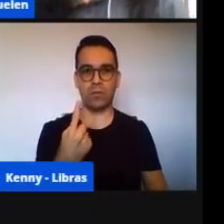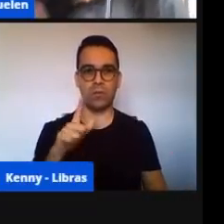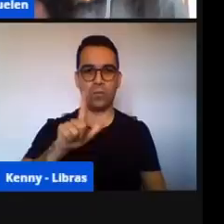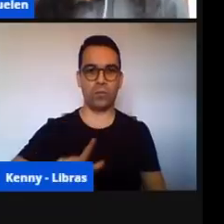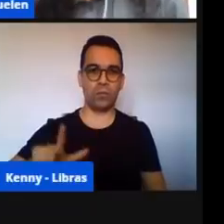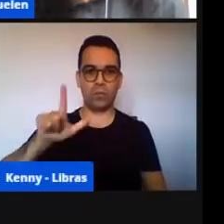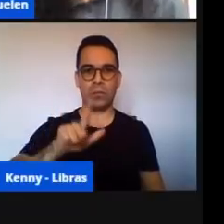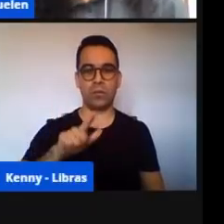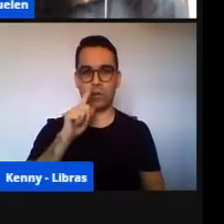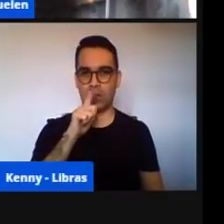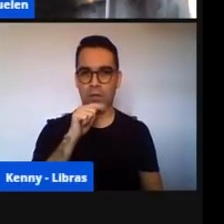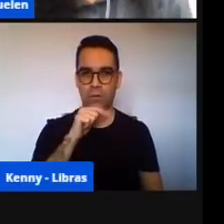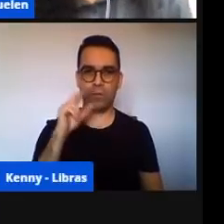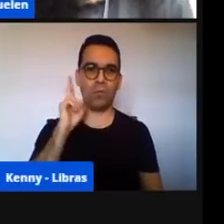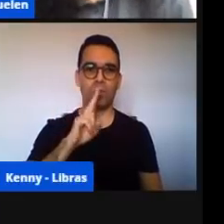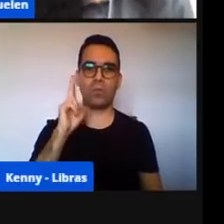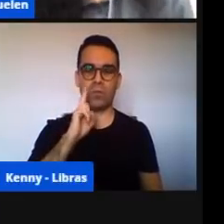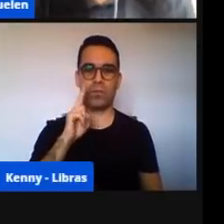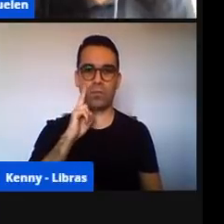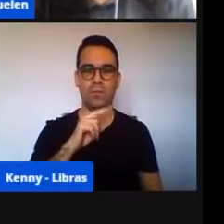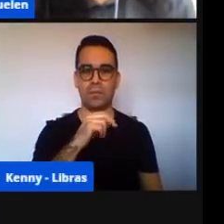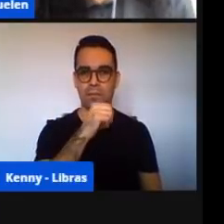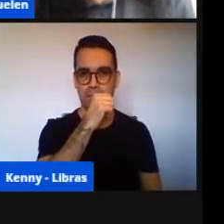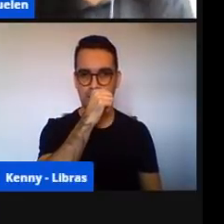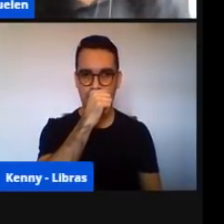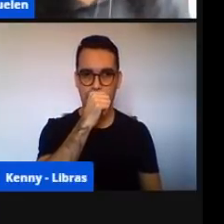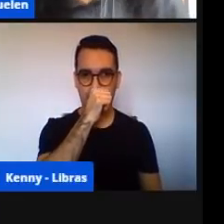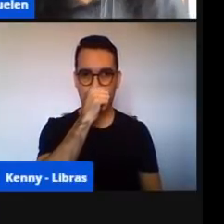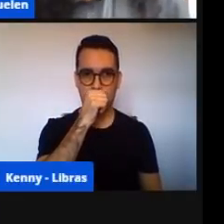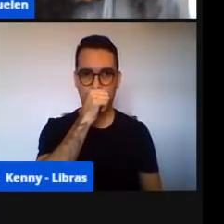descrito no rótulo da água sanitária.